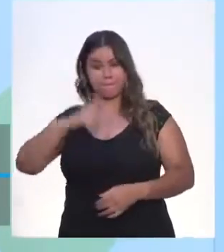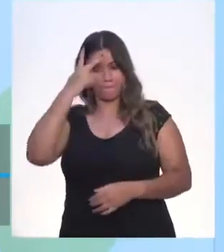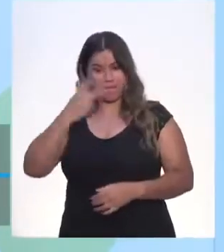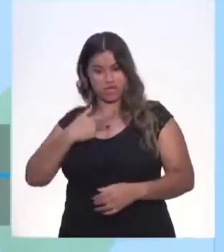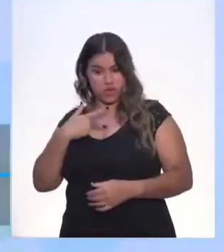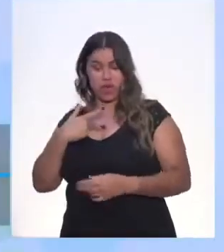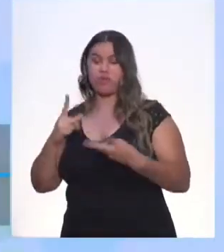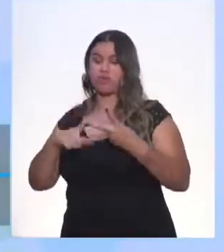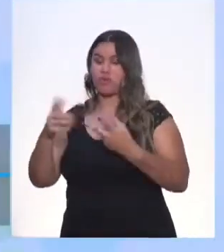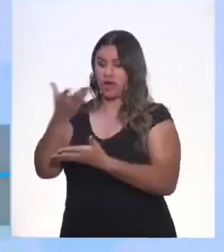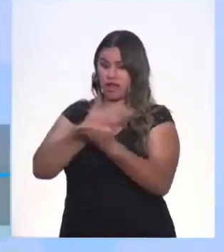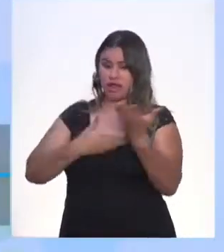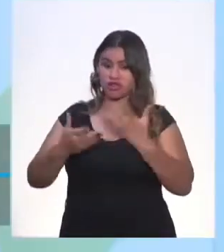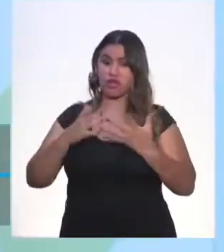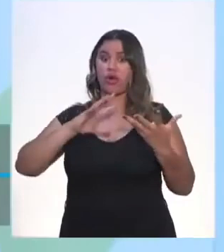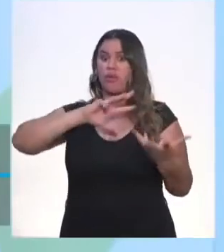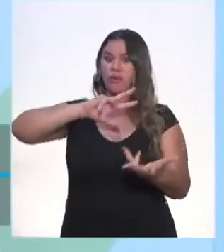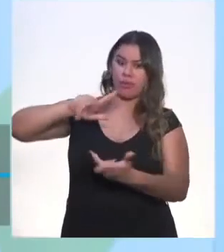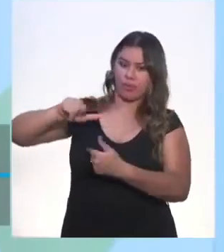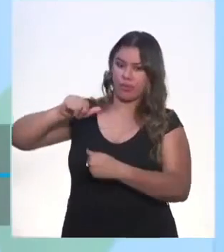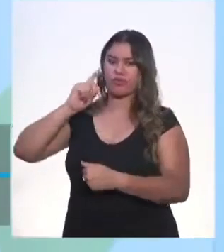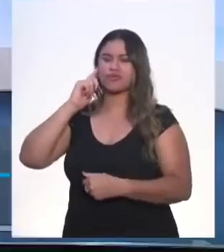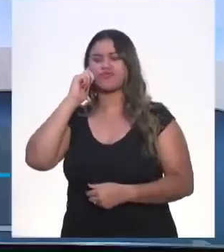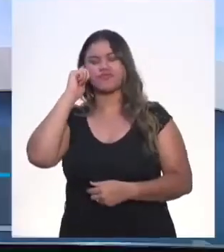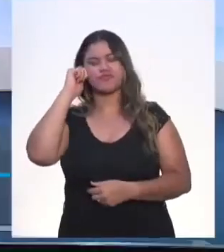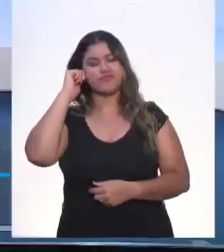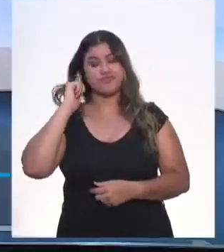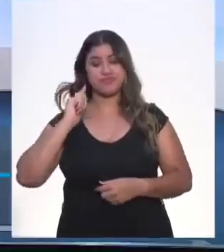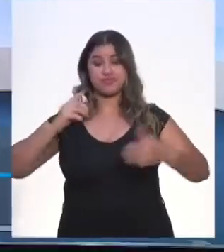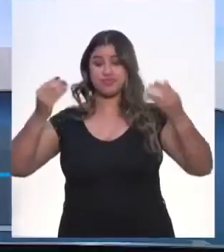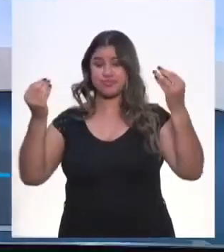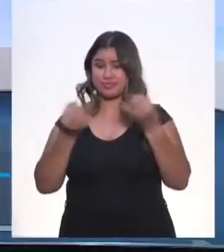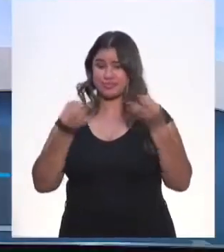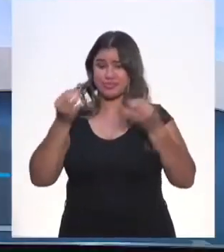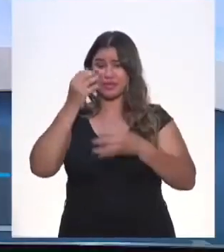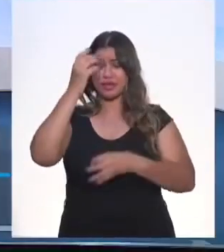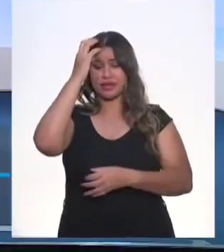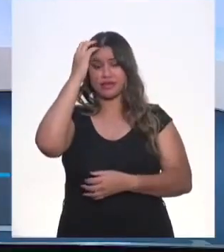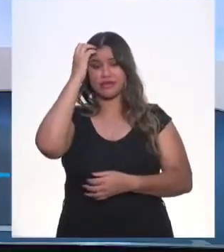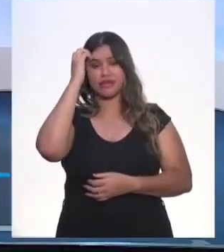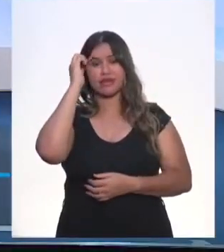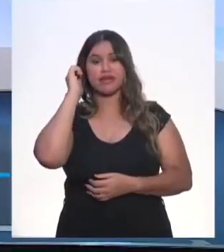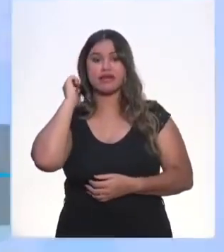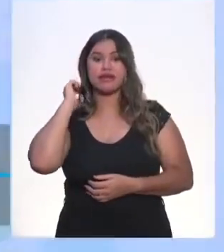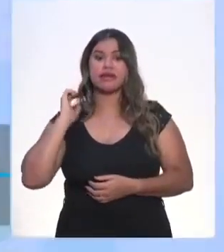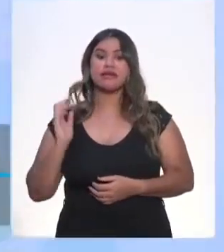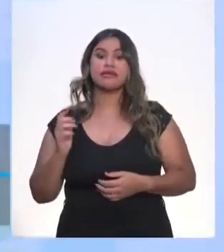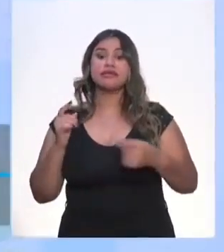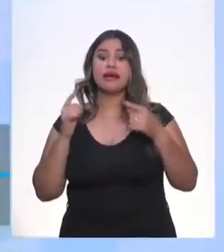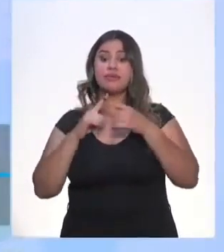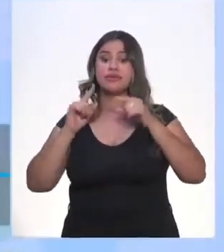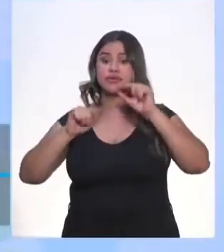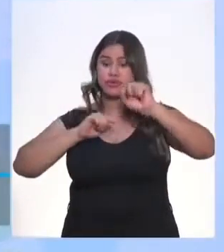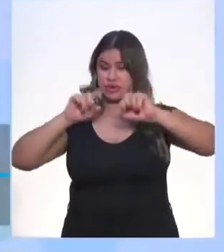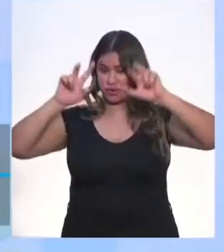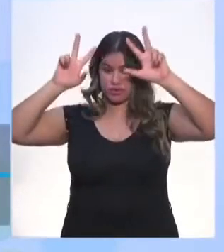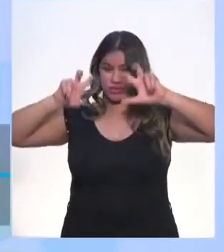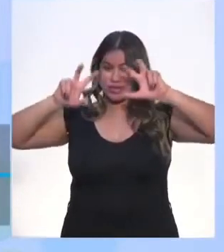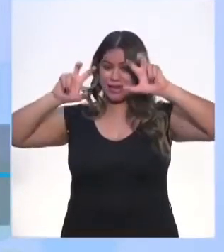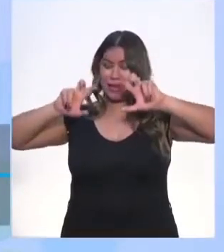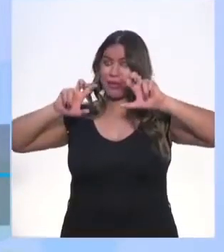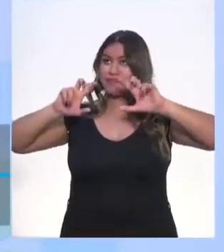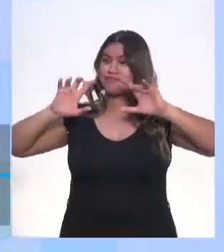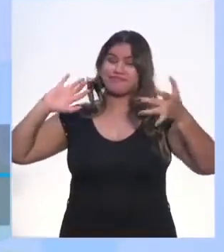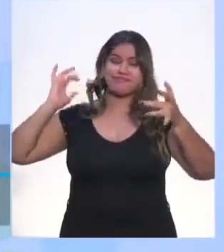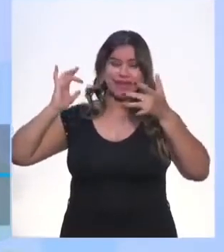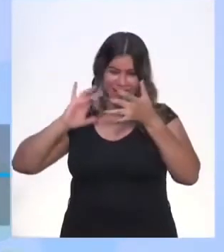nossas relações e o mundo ao nosso redor. Perfeito, Fabi. Isso traz, né, a dimensão de uma temática clássica,